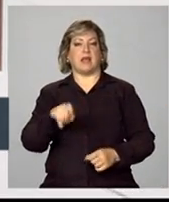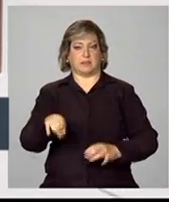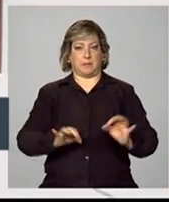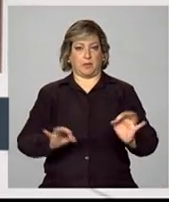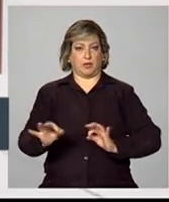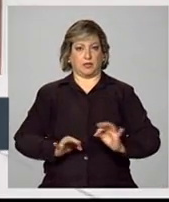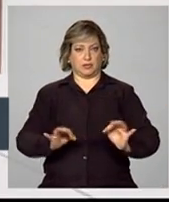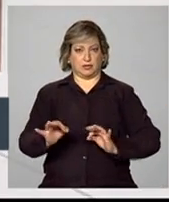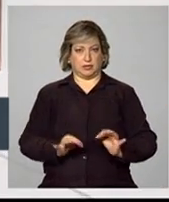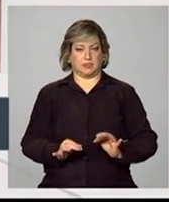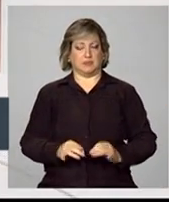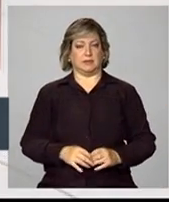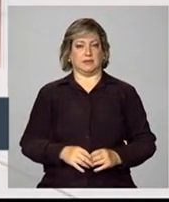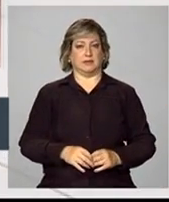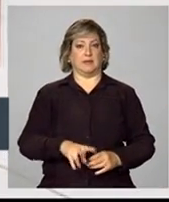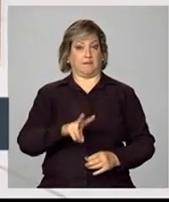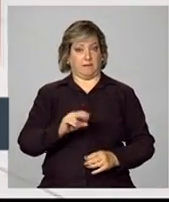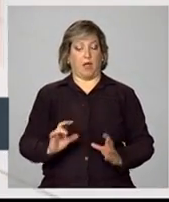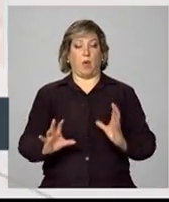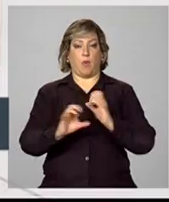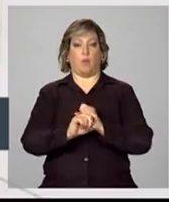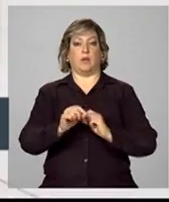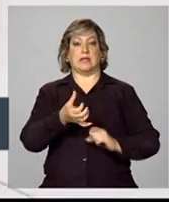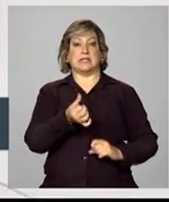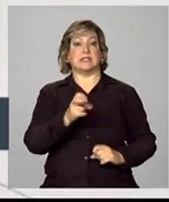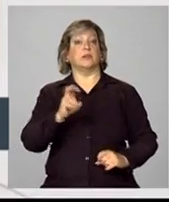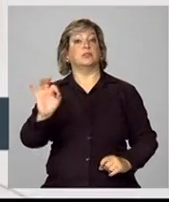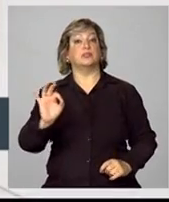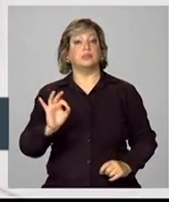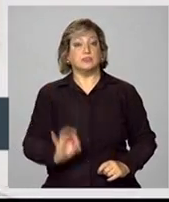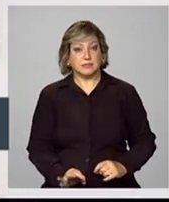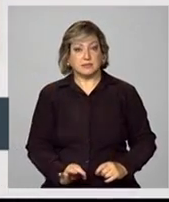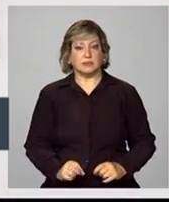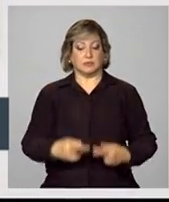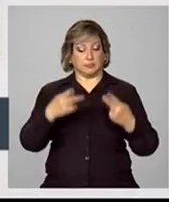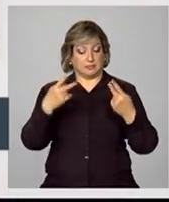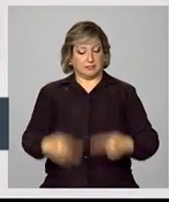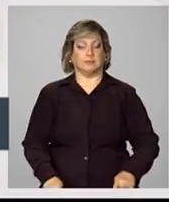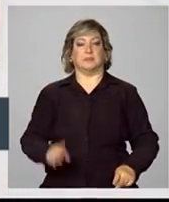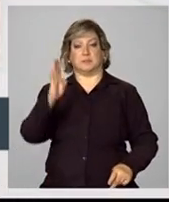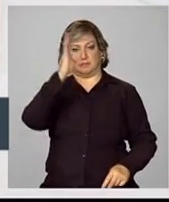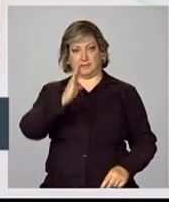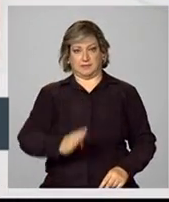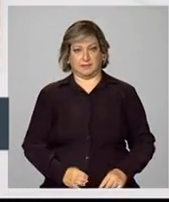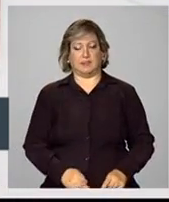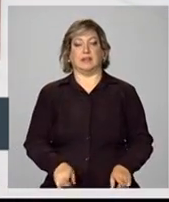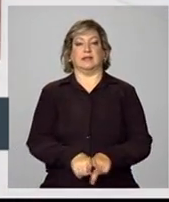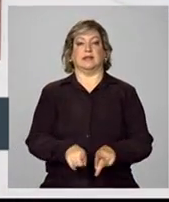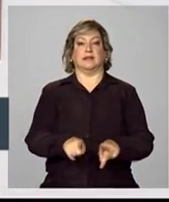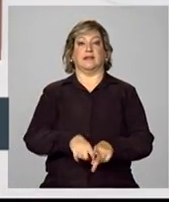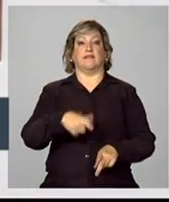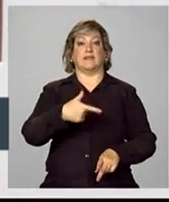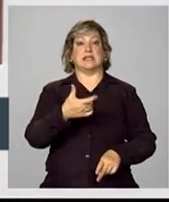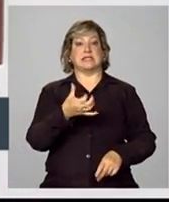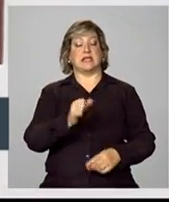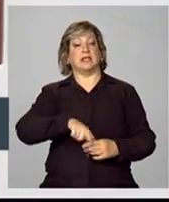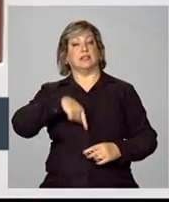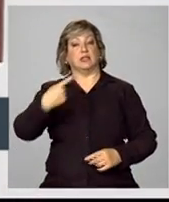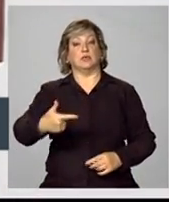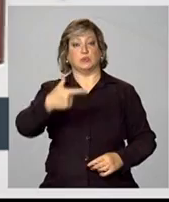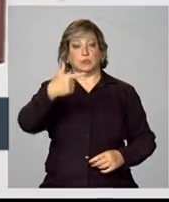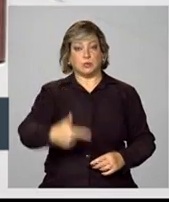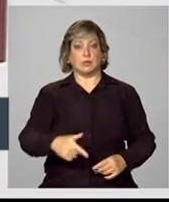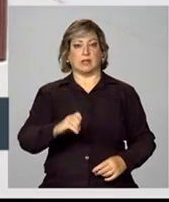que vai vão contar com 65% de nacionalização e 26 na segunda etapa